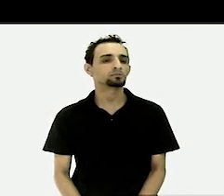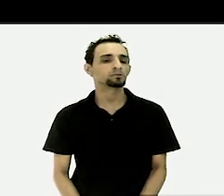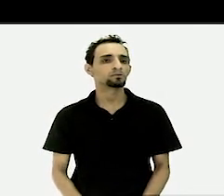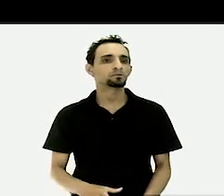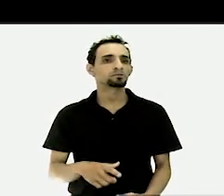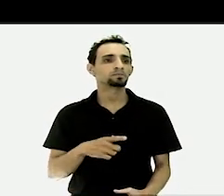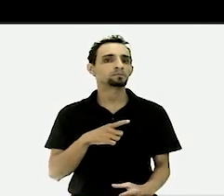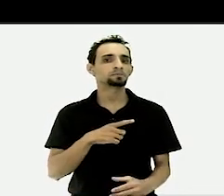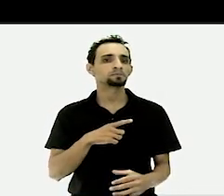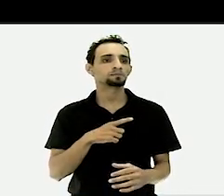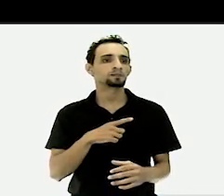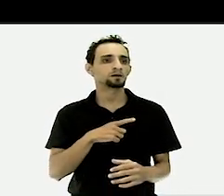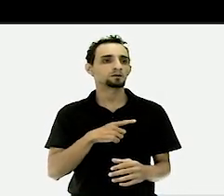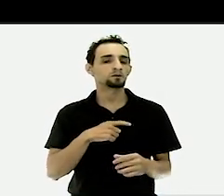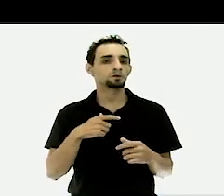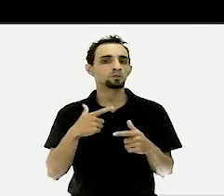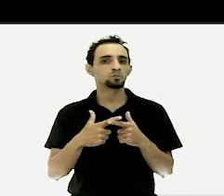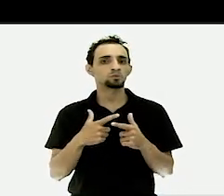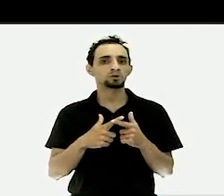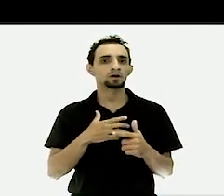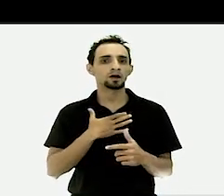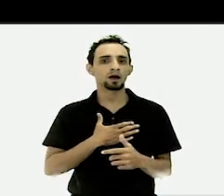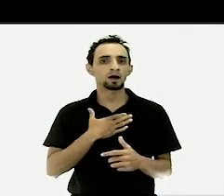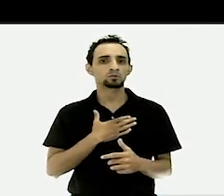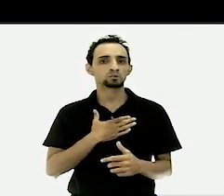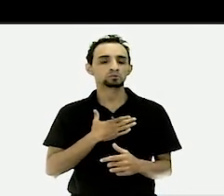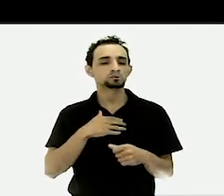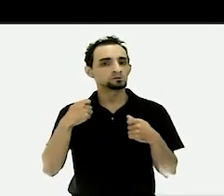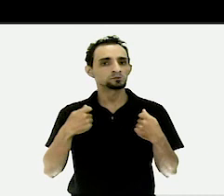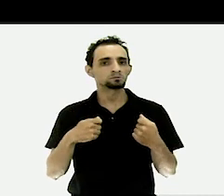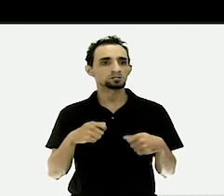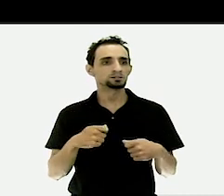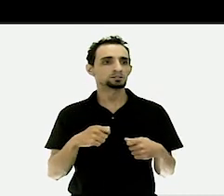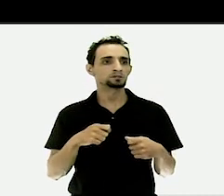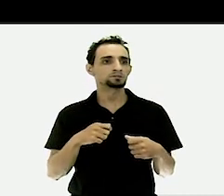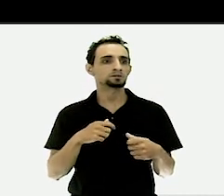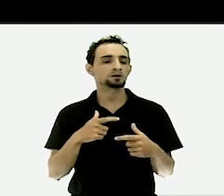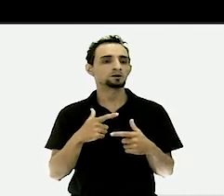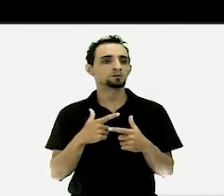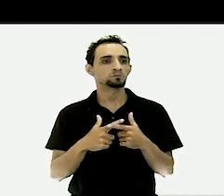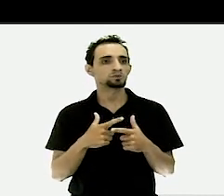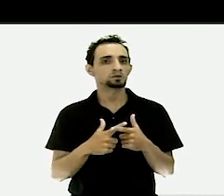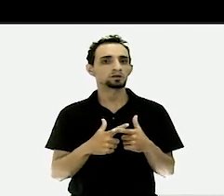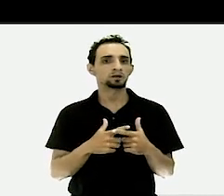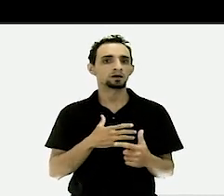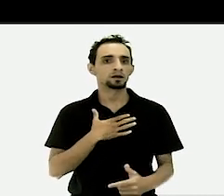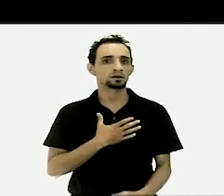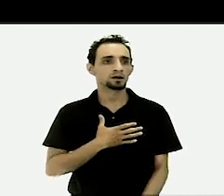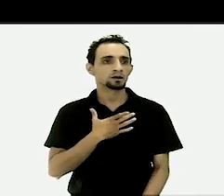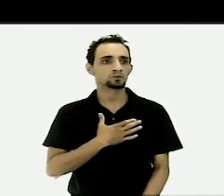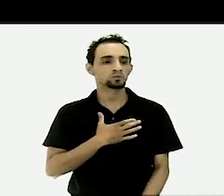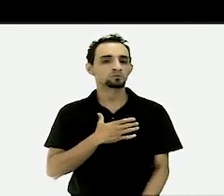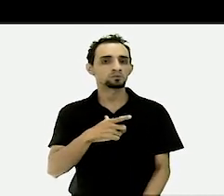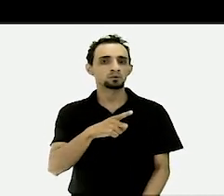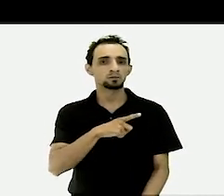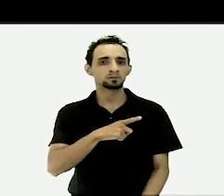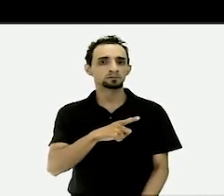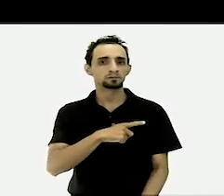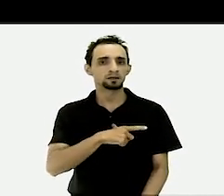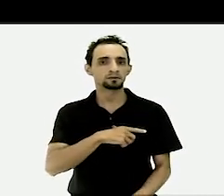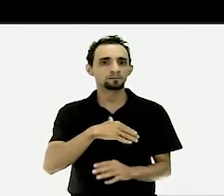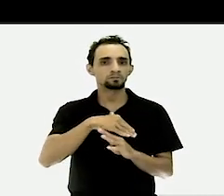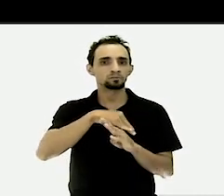rede elétrica e o treinamento dos funcionários, e em breve a população poderá usufruir de